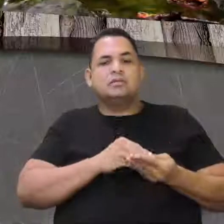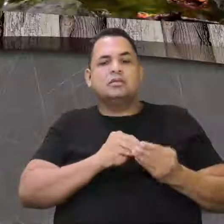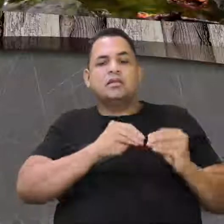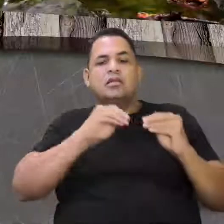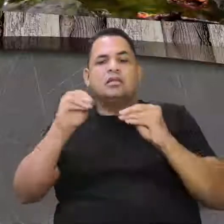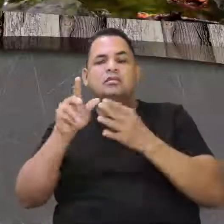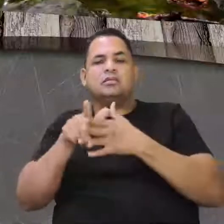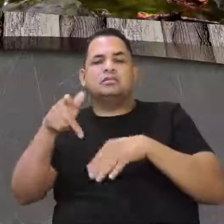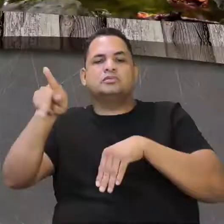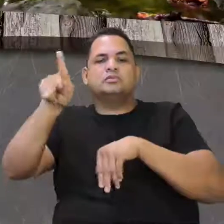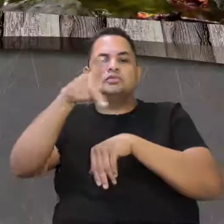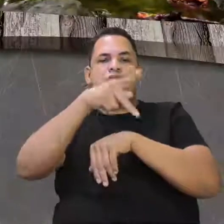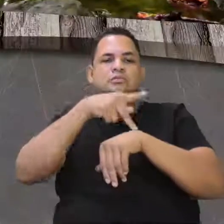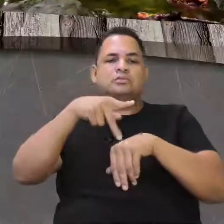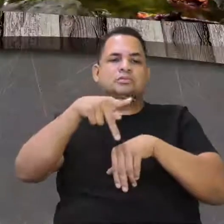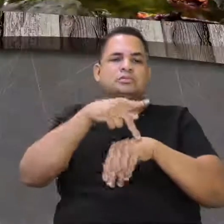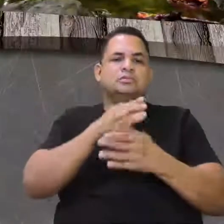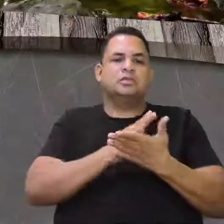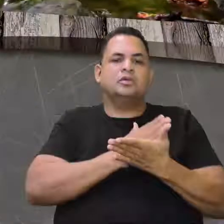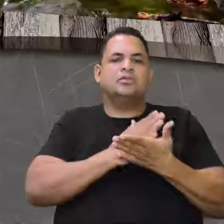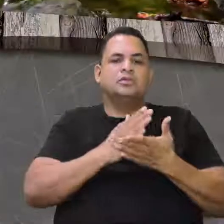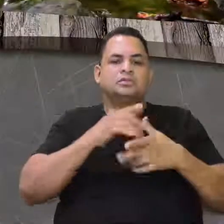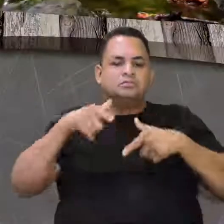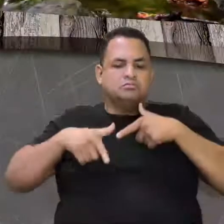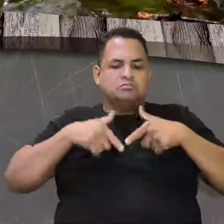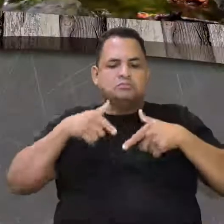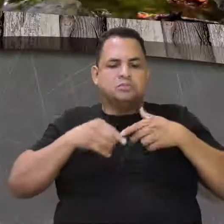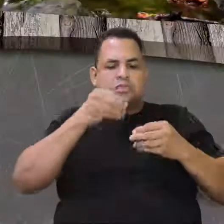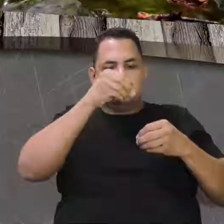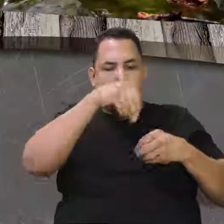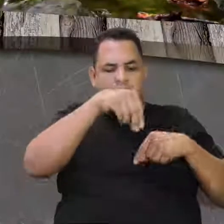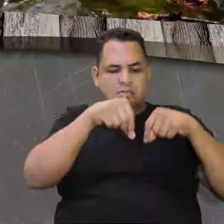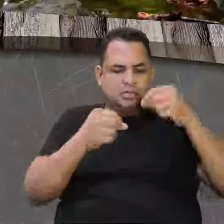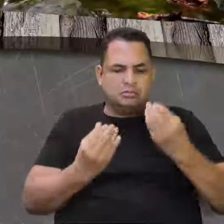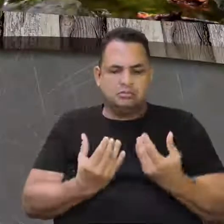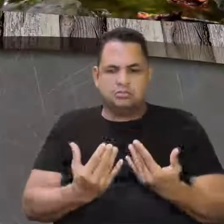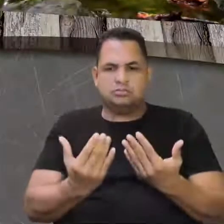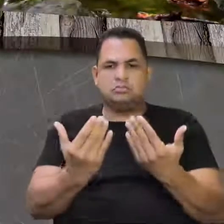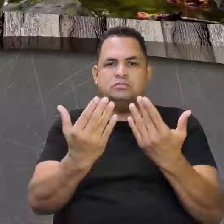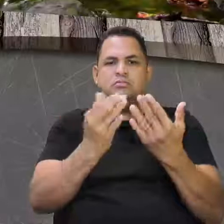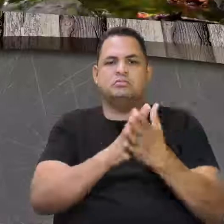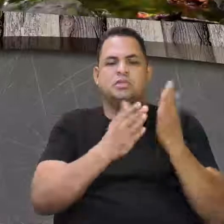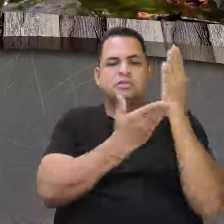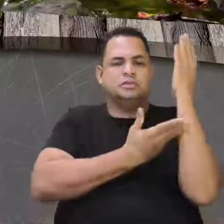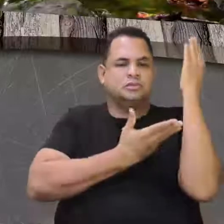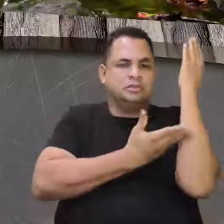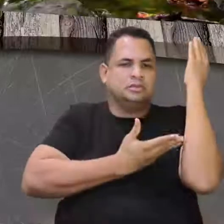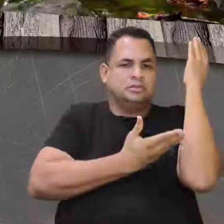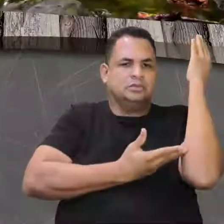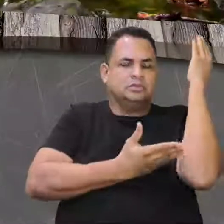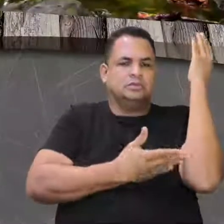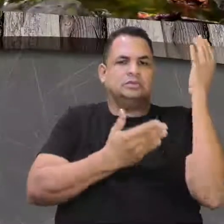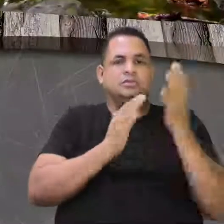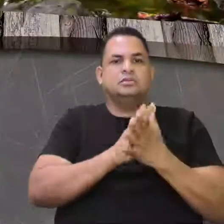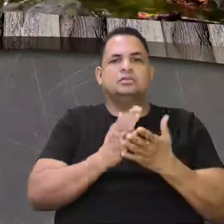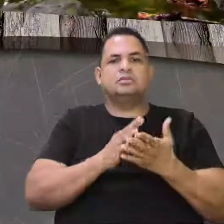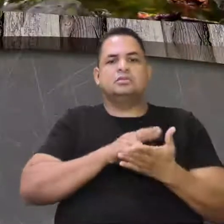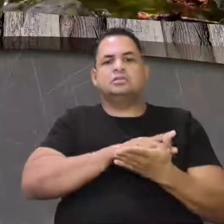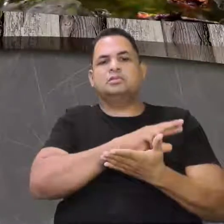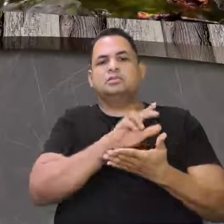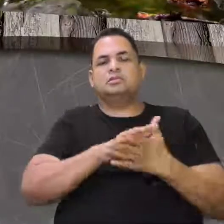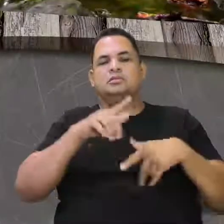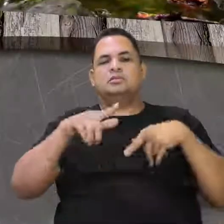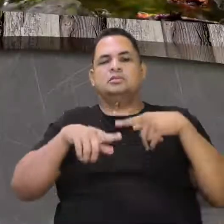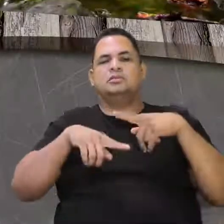né, para os seus países, e começaram a produzir a seringueira. E aí muitos produtos